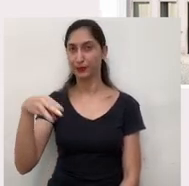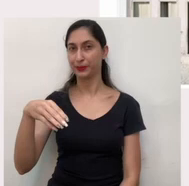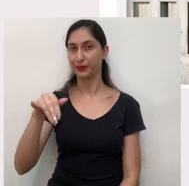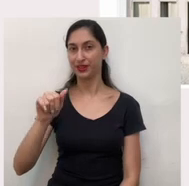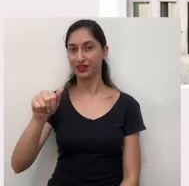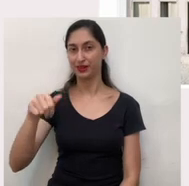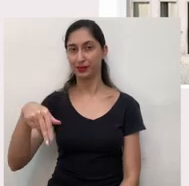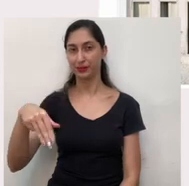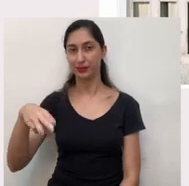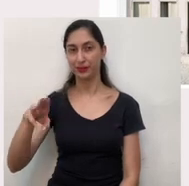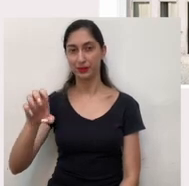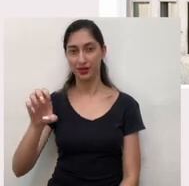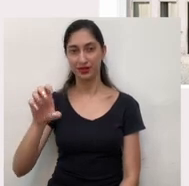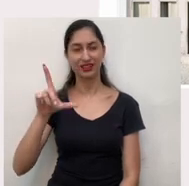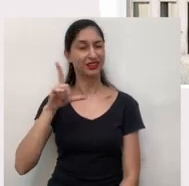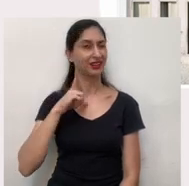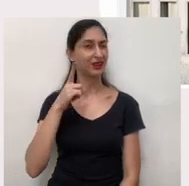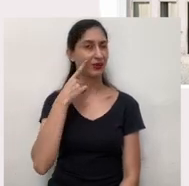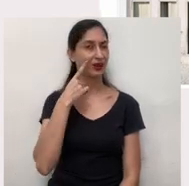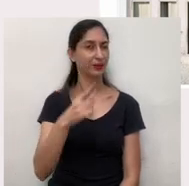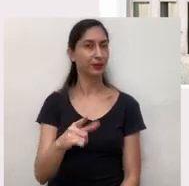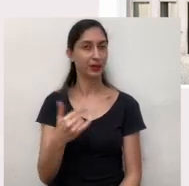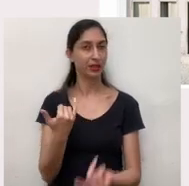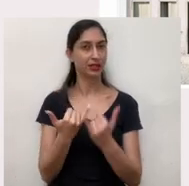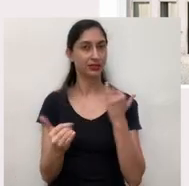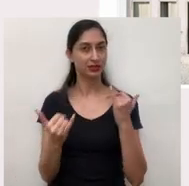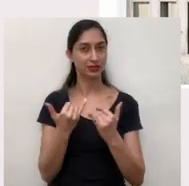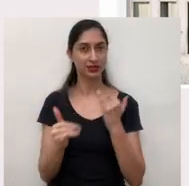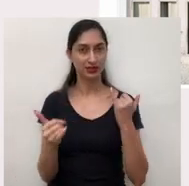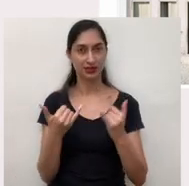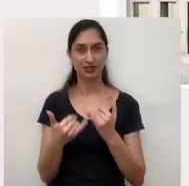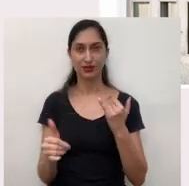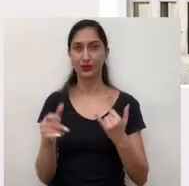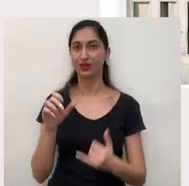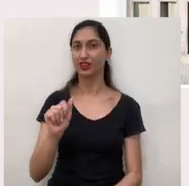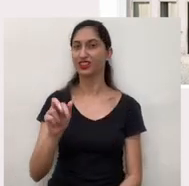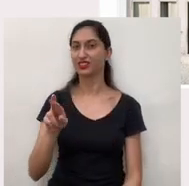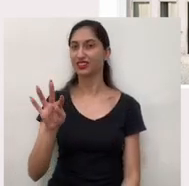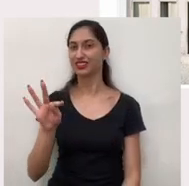uma semelhança muito mais com o Art Deco de Miami